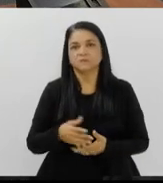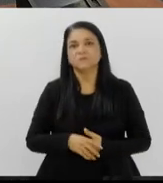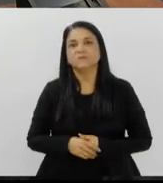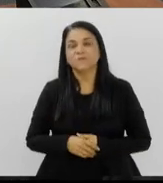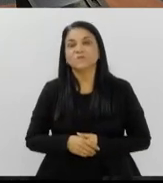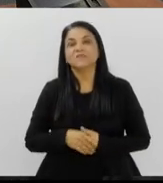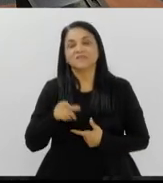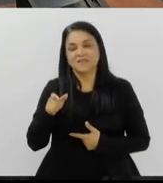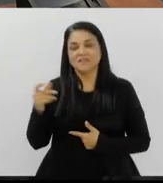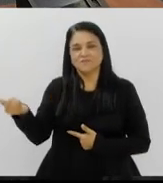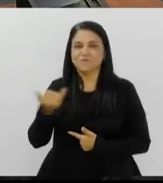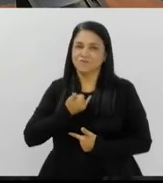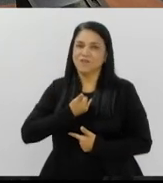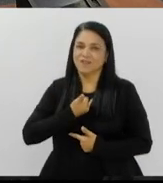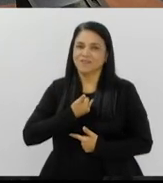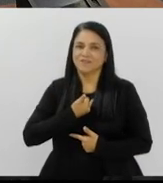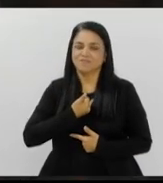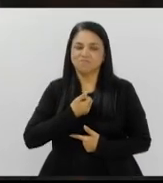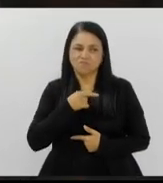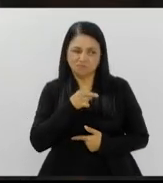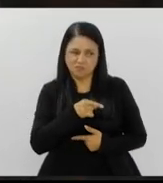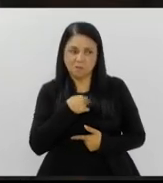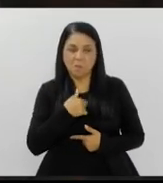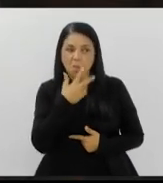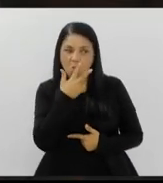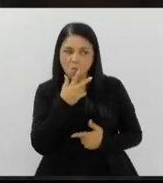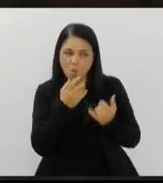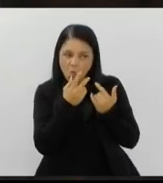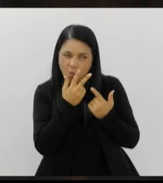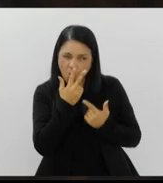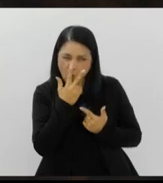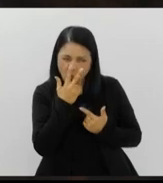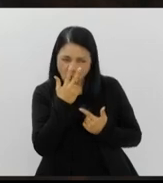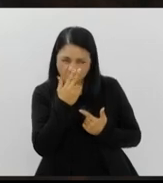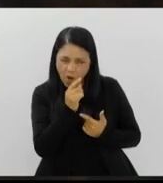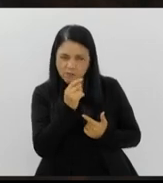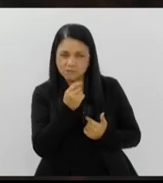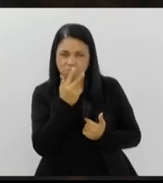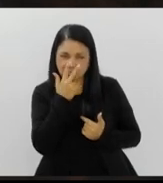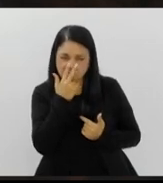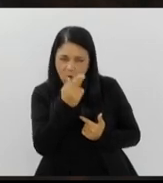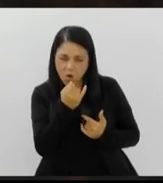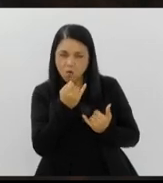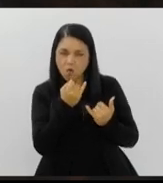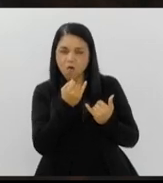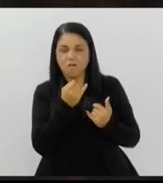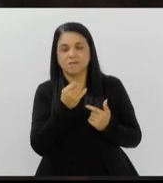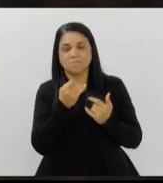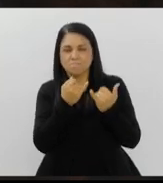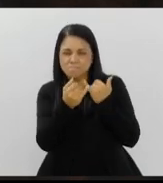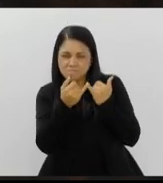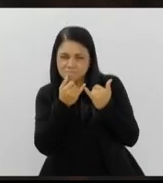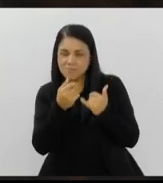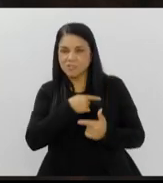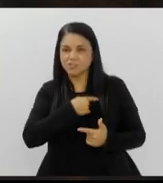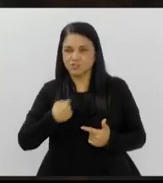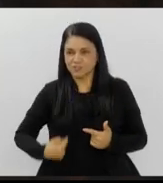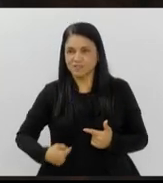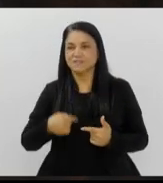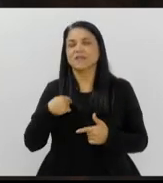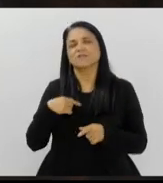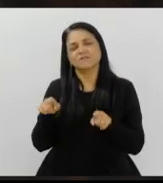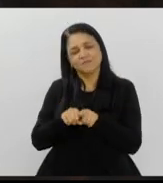Até eles dizem, a senhora é quase chinesa, porque eu só trabalho, né? Mas eu também sei prestigiar os bons momentos, as